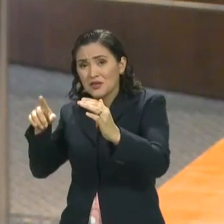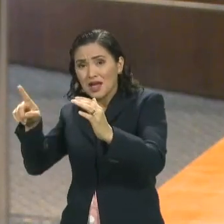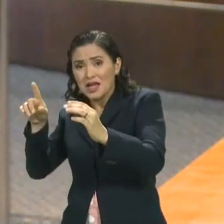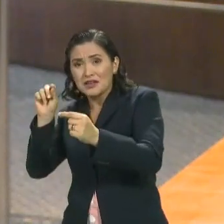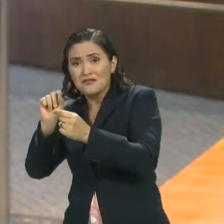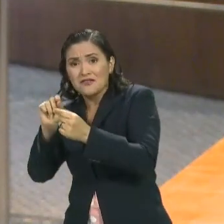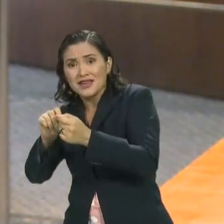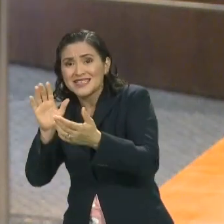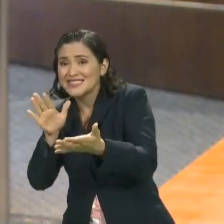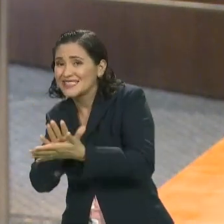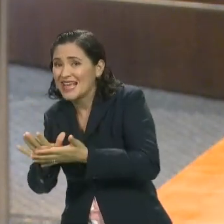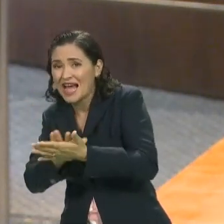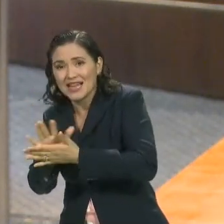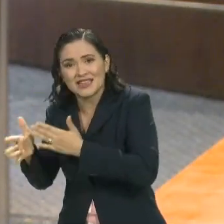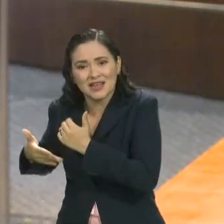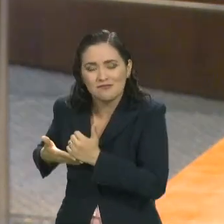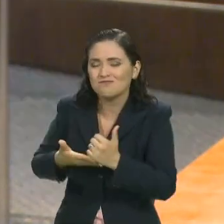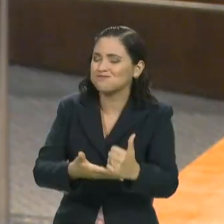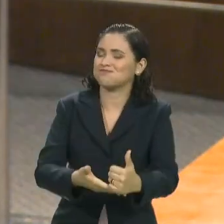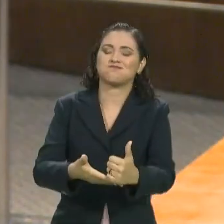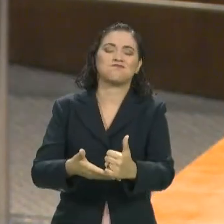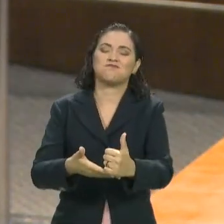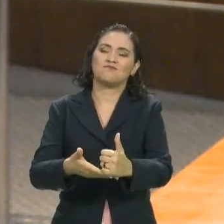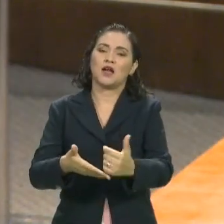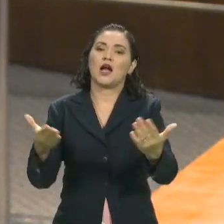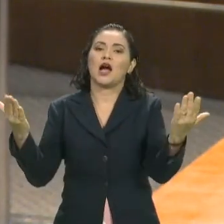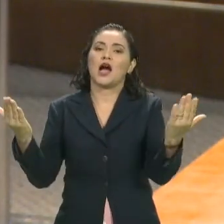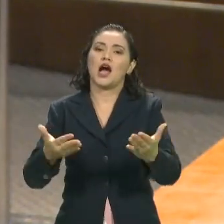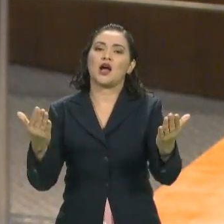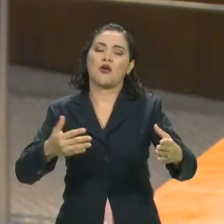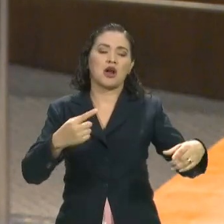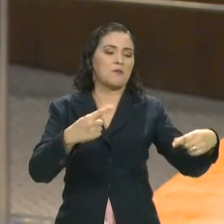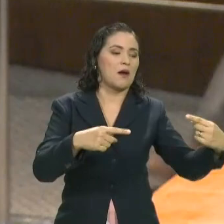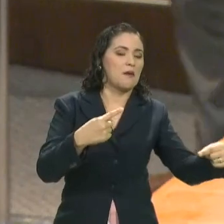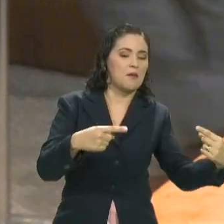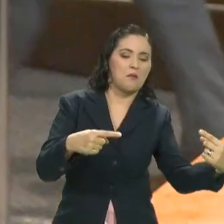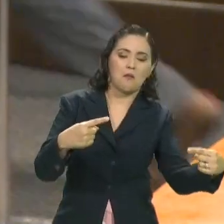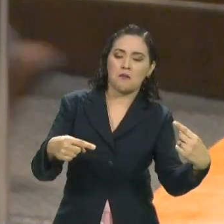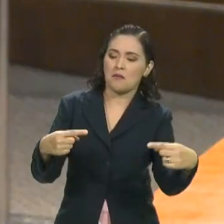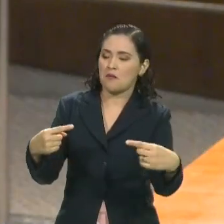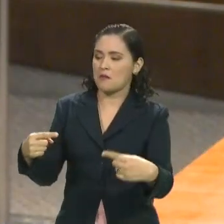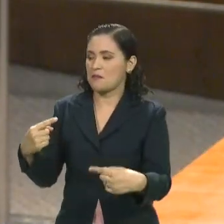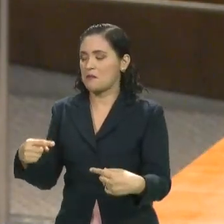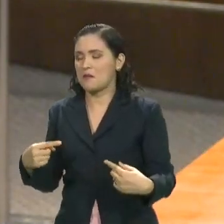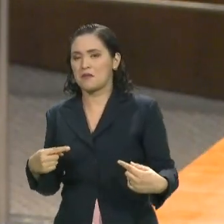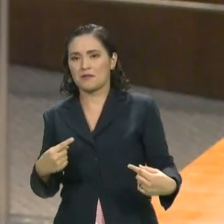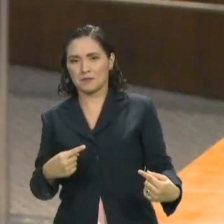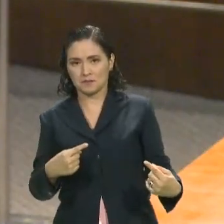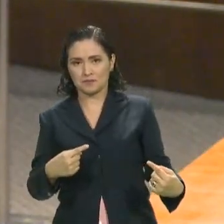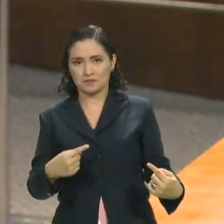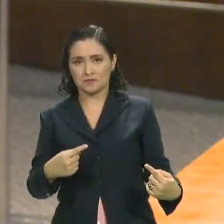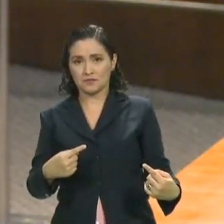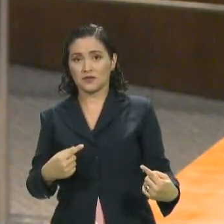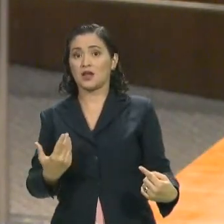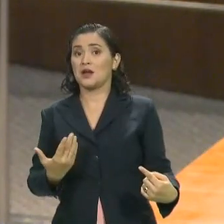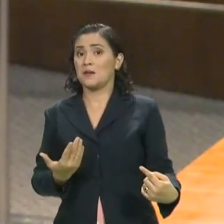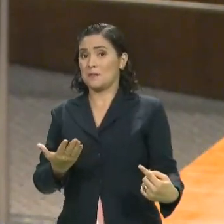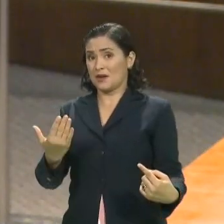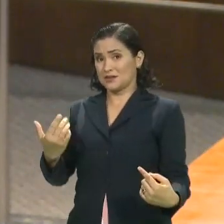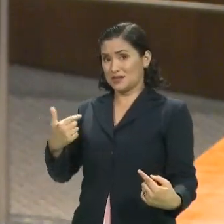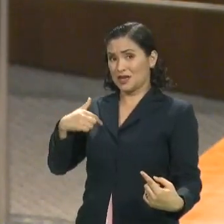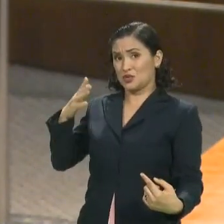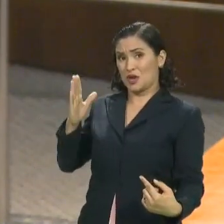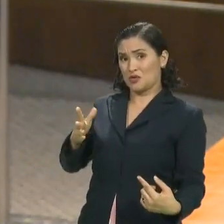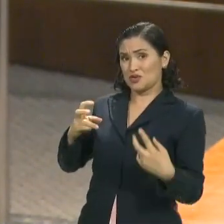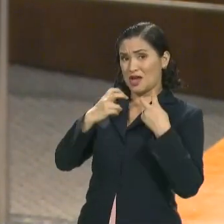os debates calorosos. E quantas vezes eu não gritei dessa tribuna sem eco, para que não votasse isso,